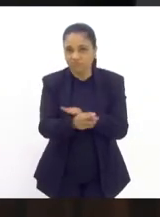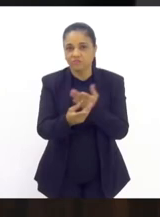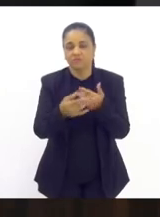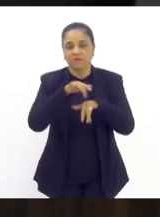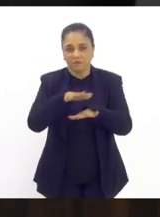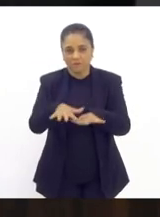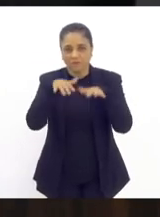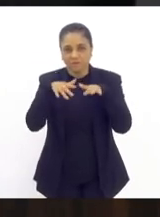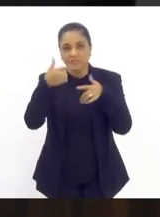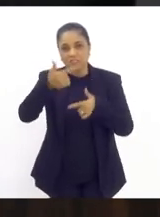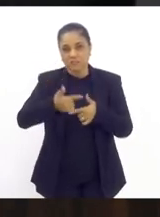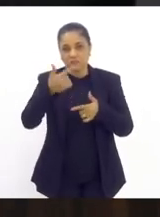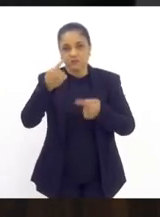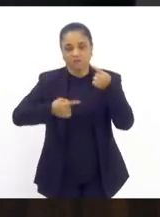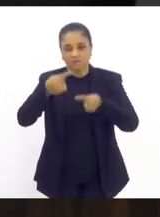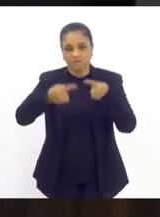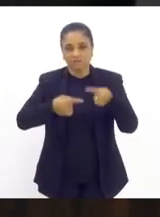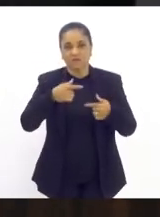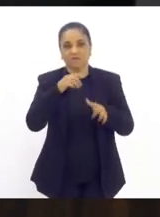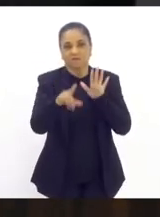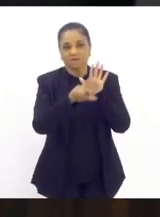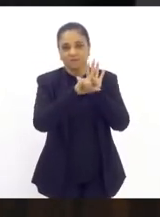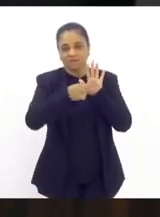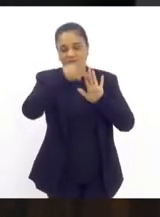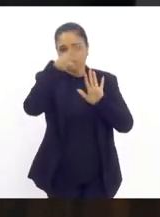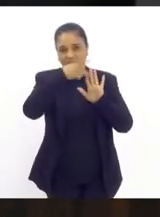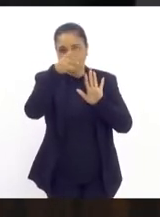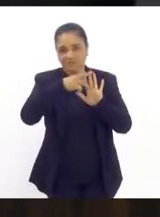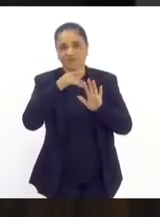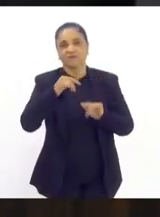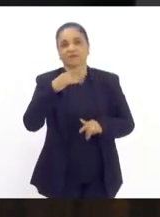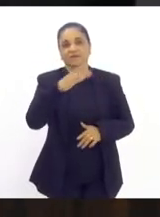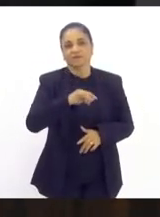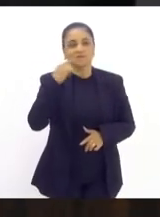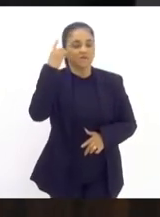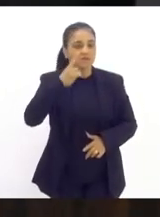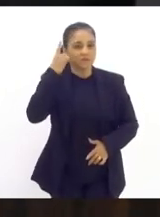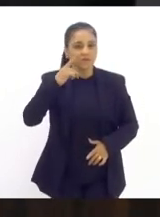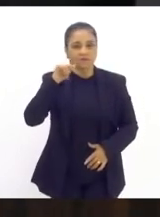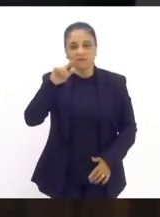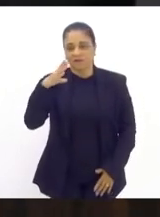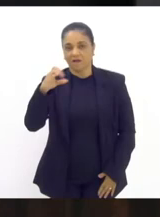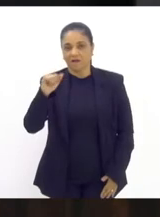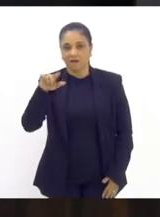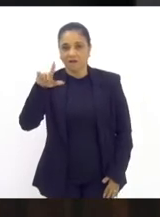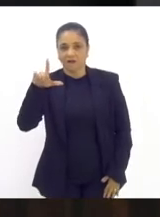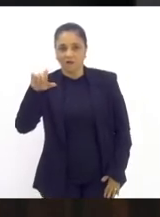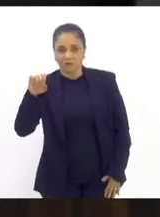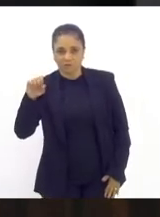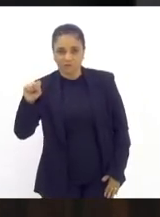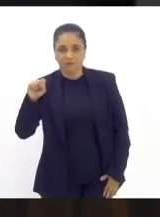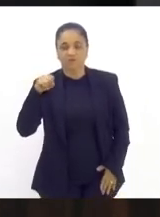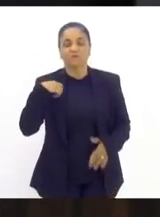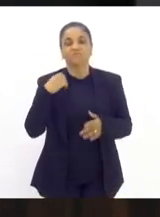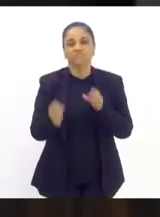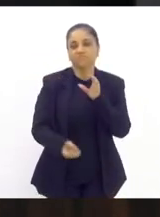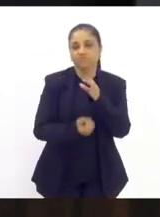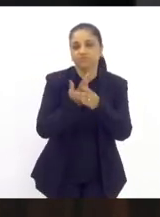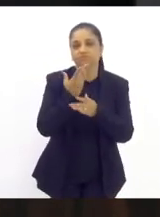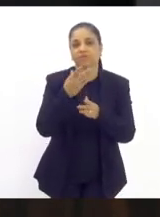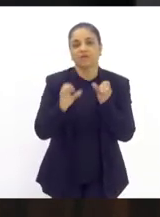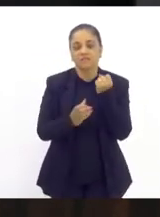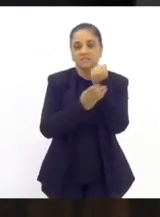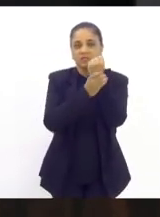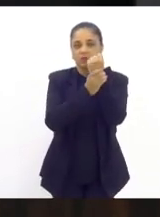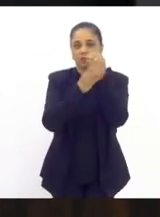discussão projeto Lei número 489 2019 de autoria do deputado Carlos Caiado que cria o índice de